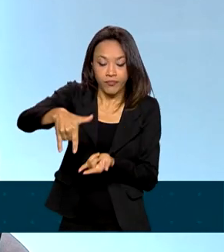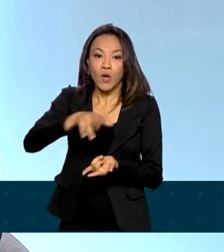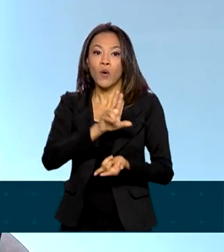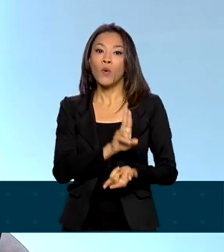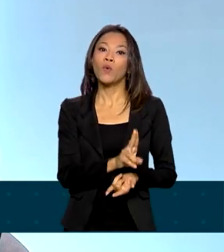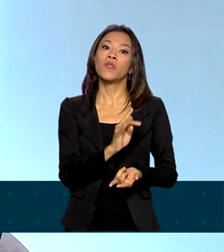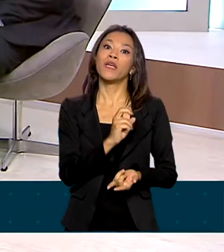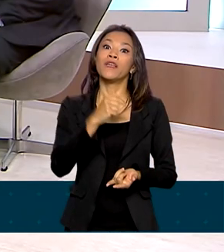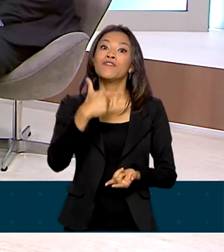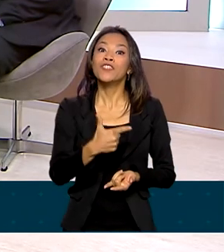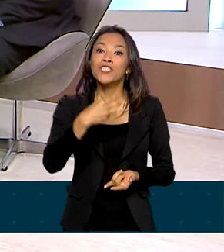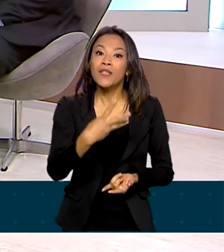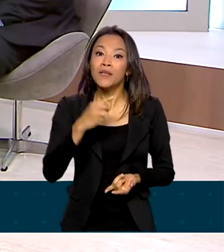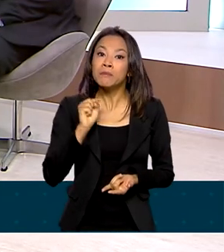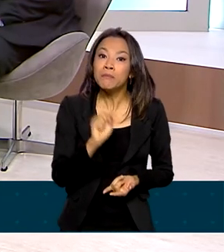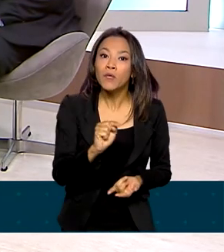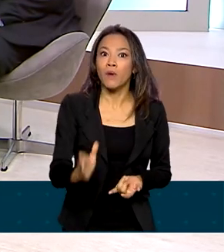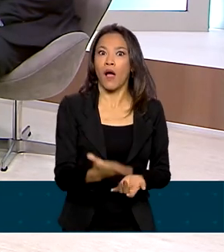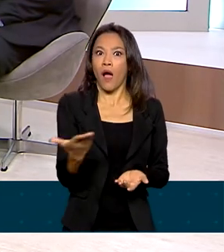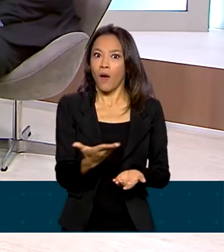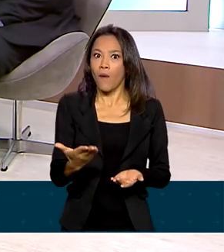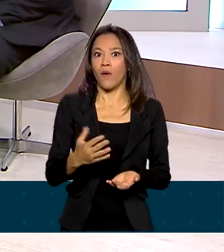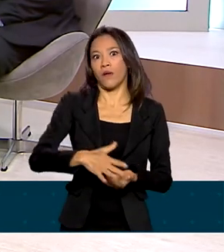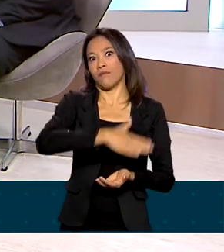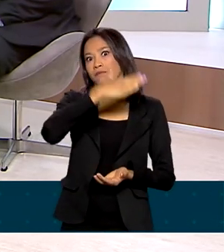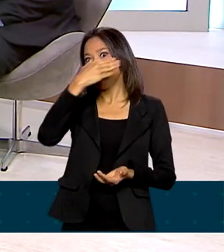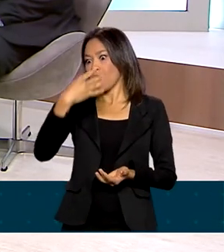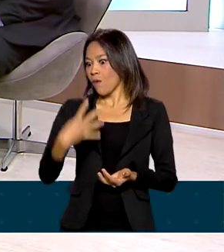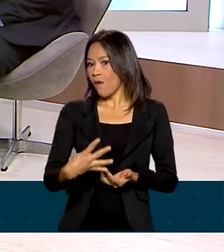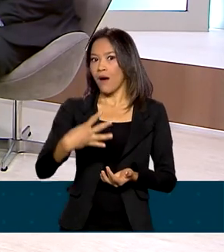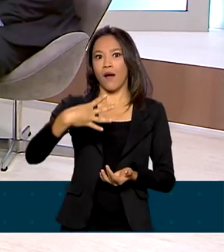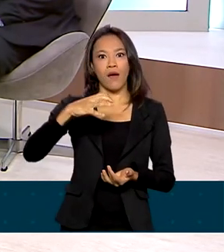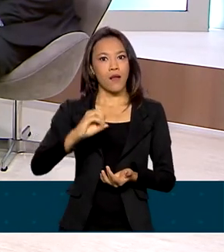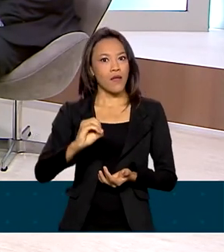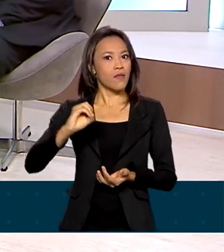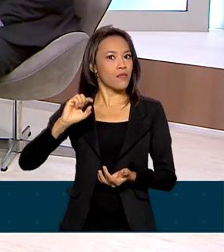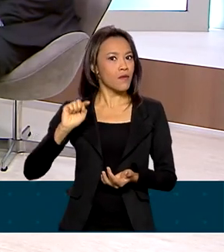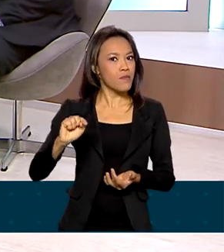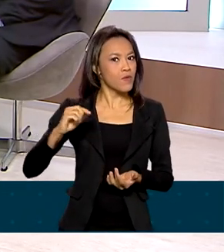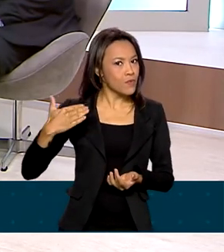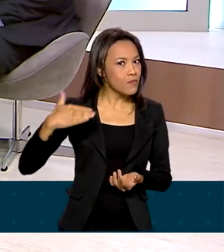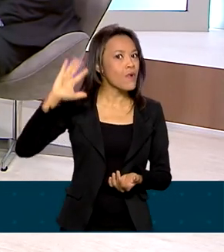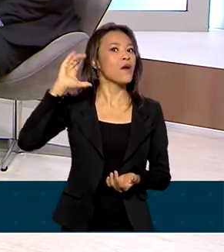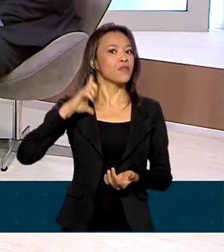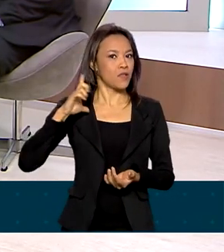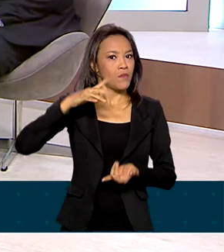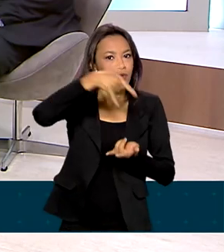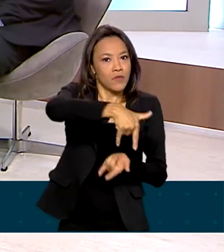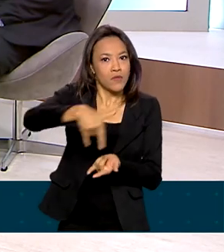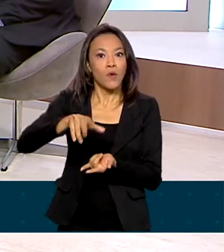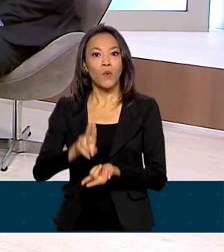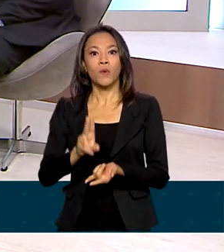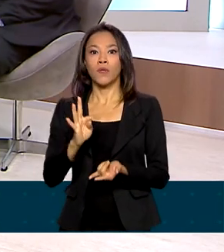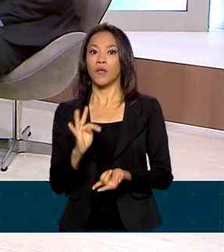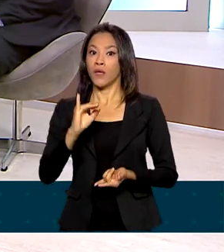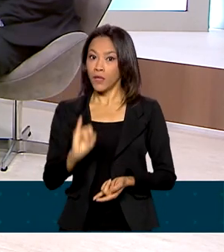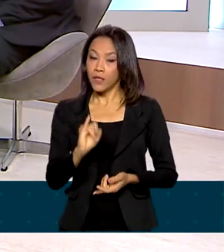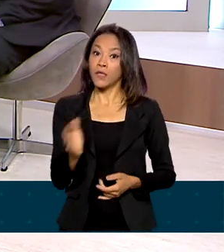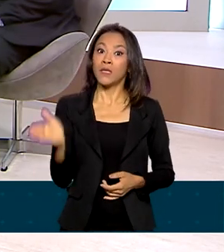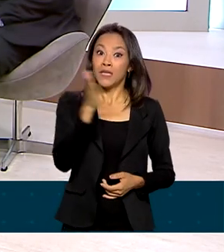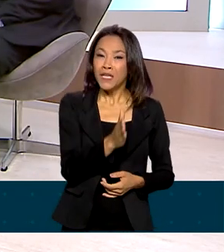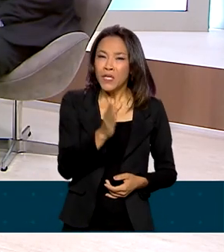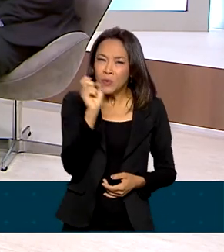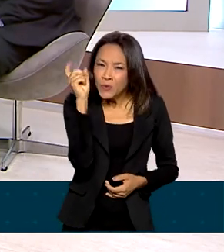23 mil, hoje nós temos mais de 40 mil leitos de UTI. Mas o desafio maior foi implementar uma das